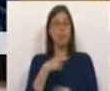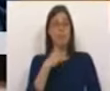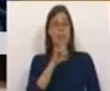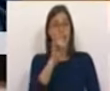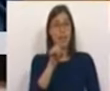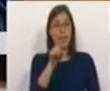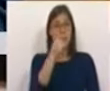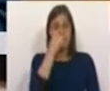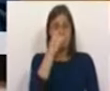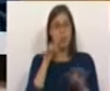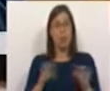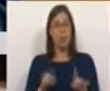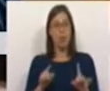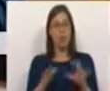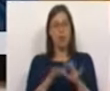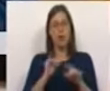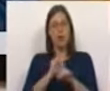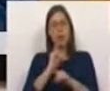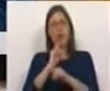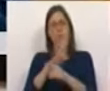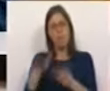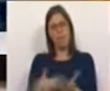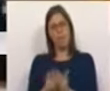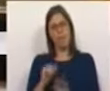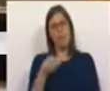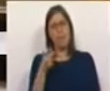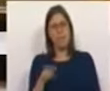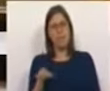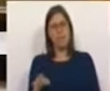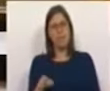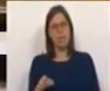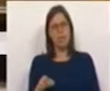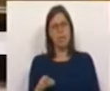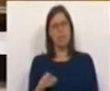quero colocar hoje é sobre outra proposta do PCP,